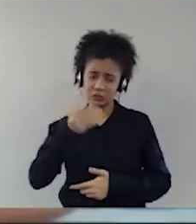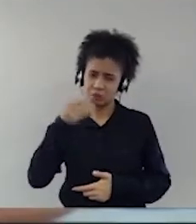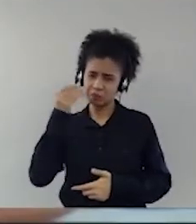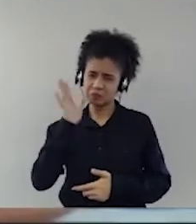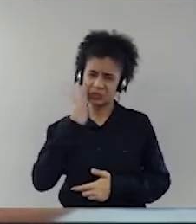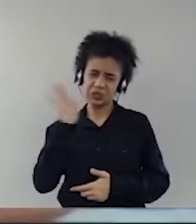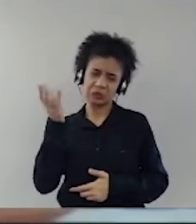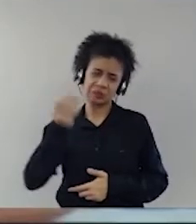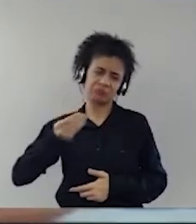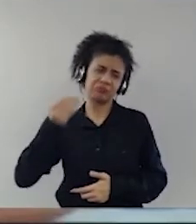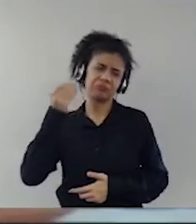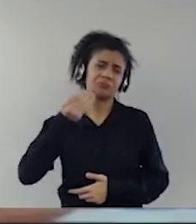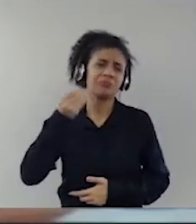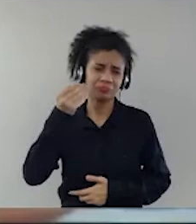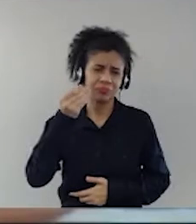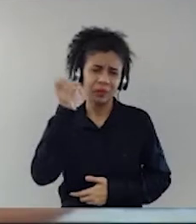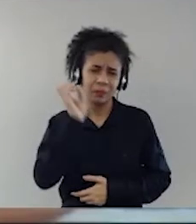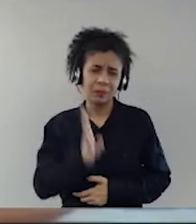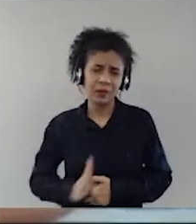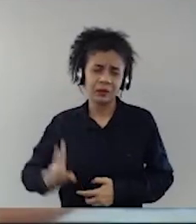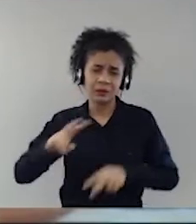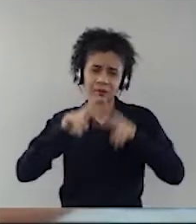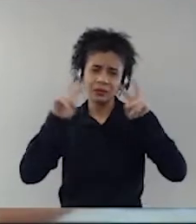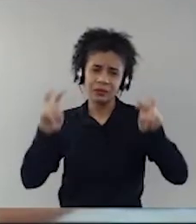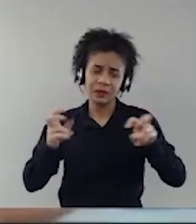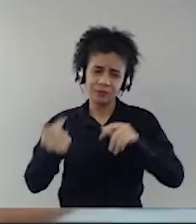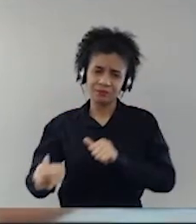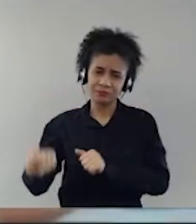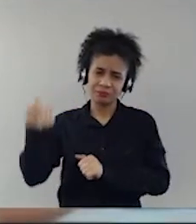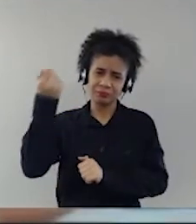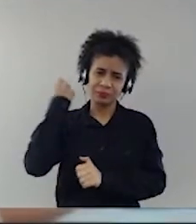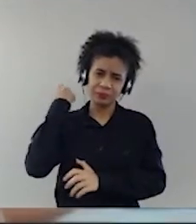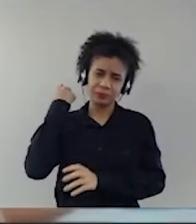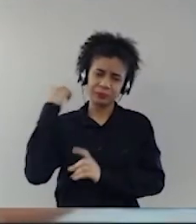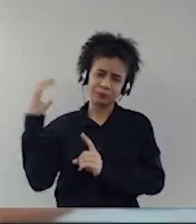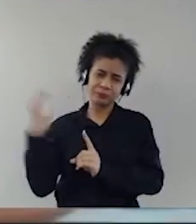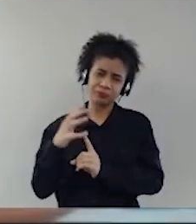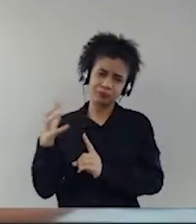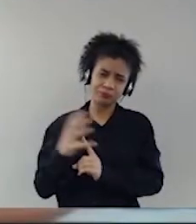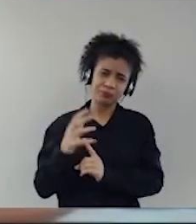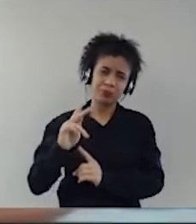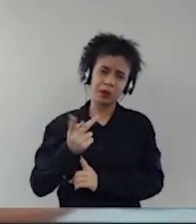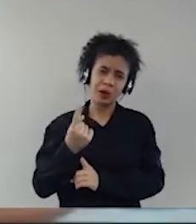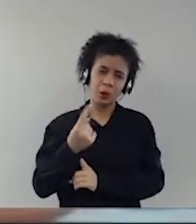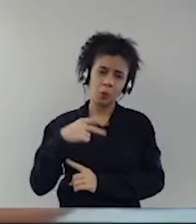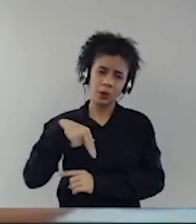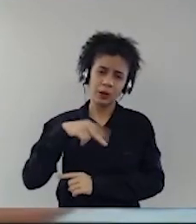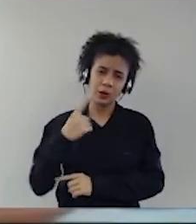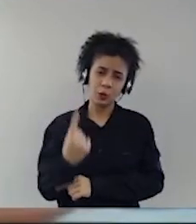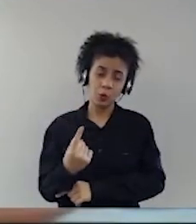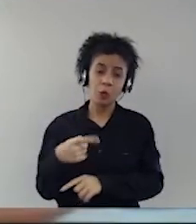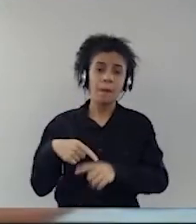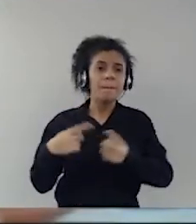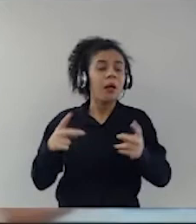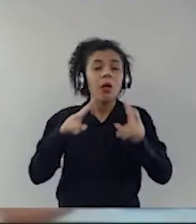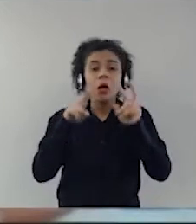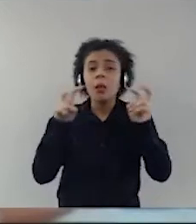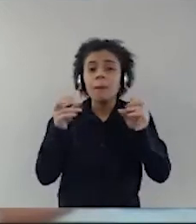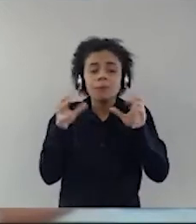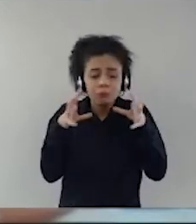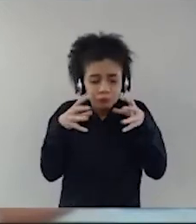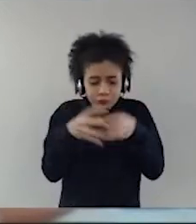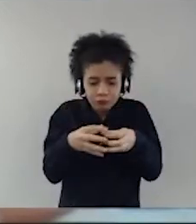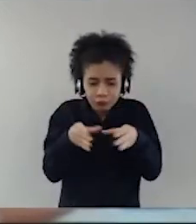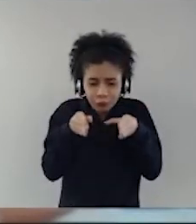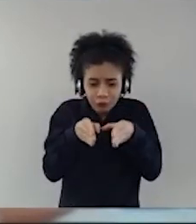super especialista brasileira no tema desde da influenza, da H1N1, mas era um tema muito